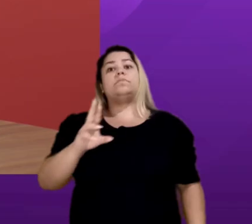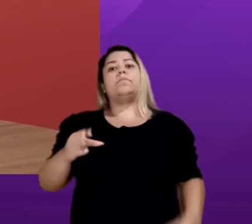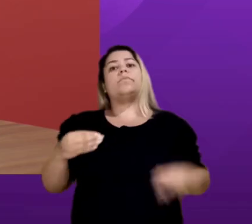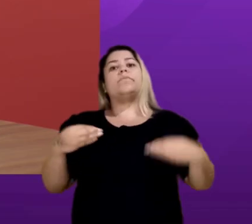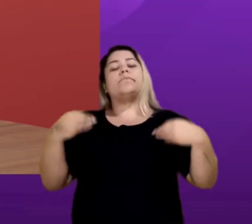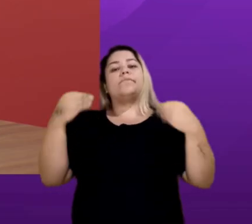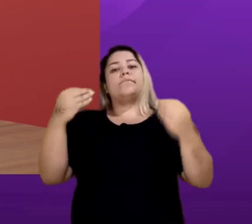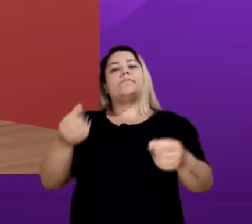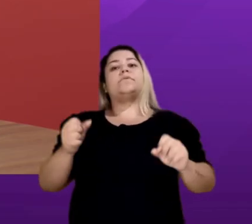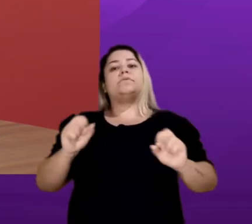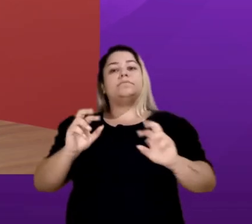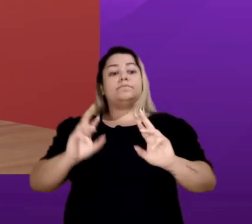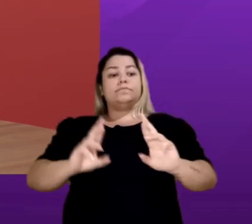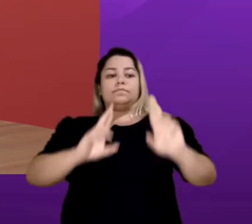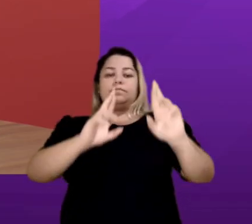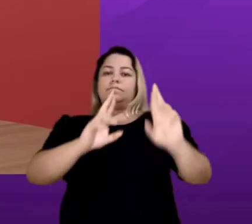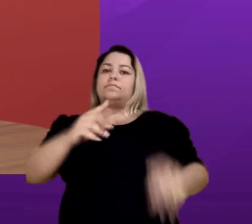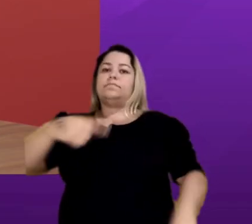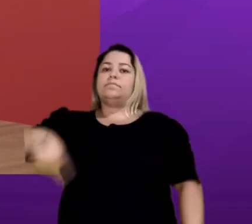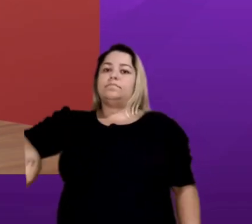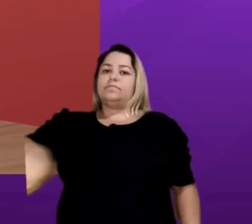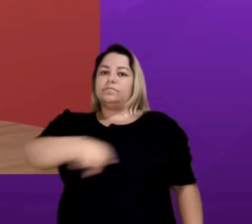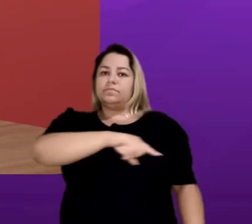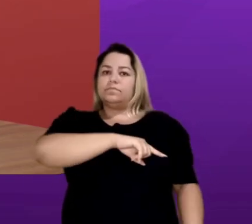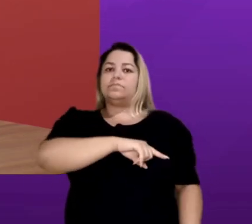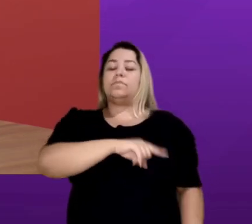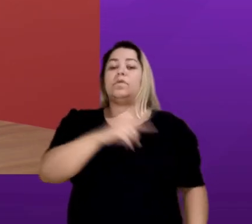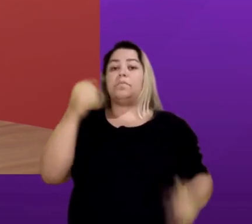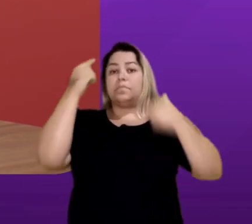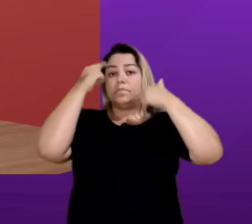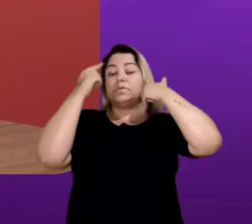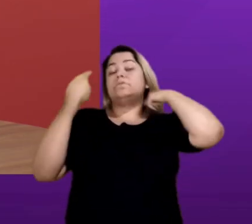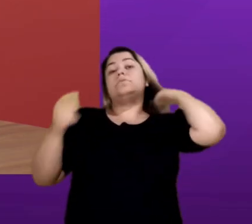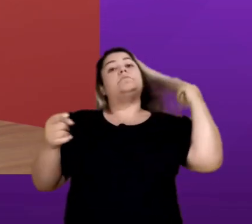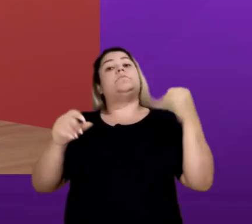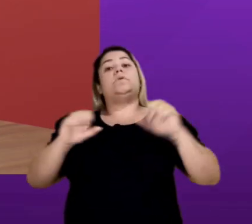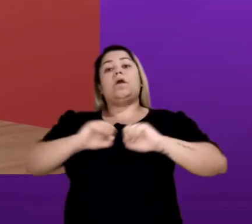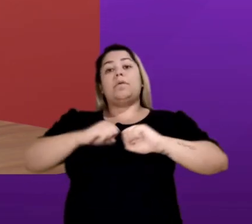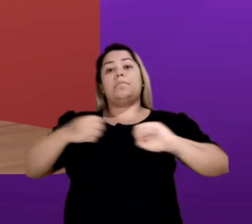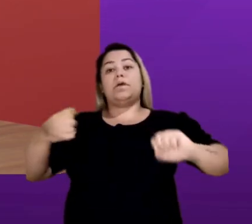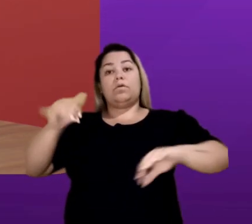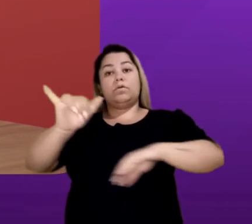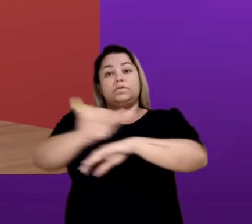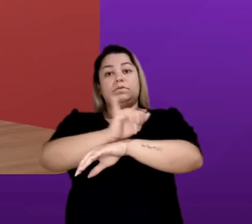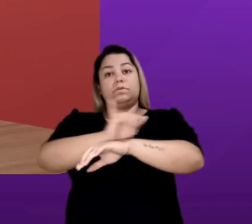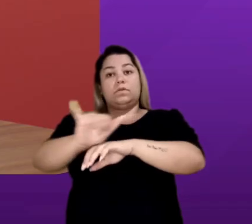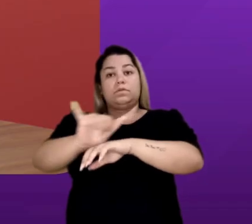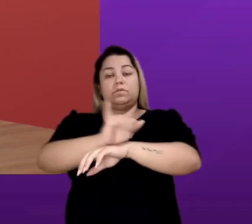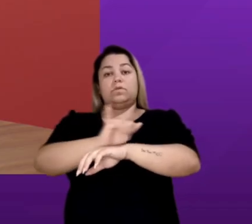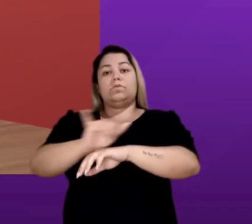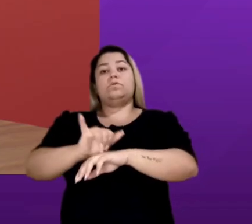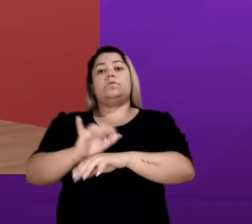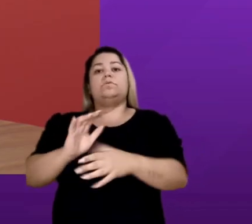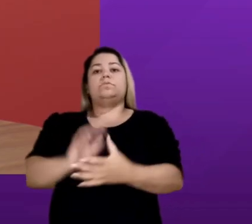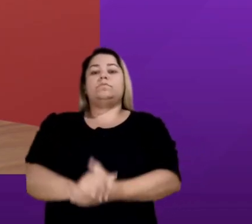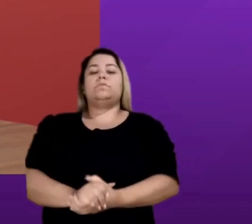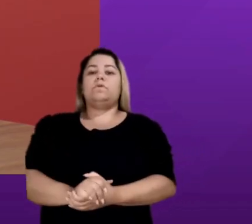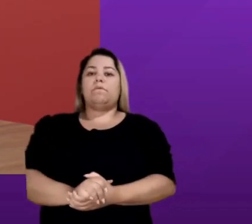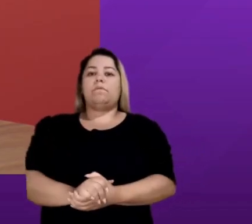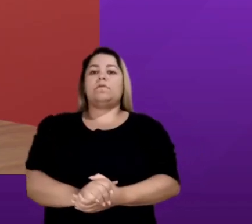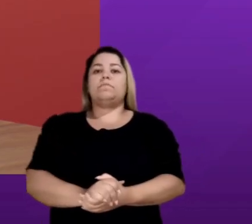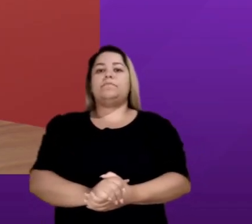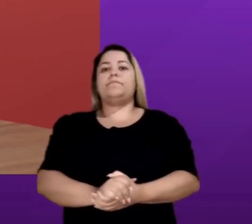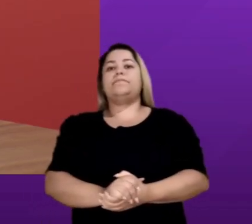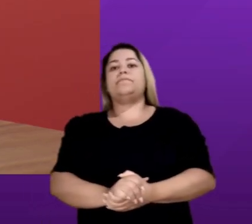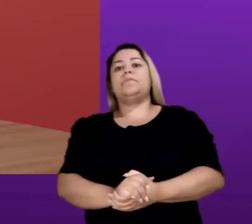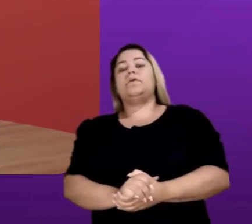da gente. Então essa, penso eu, ser a nossa maior estratégia, é não isolar-se,